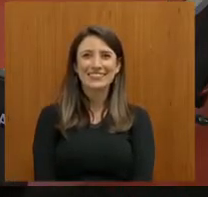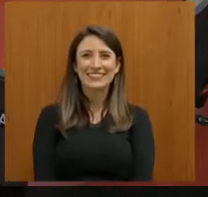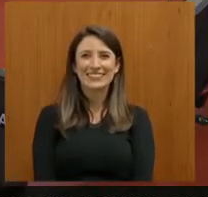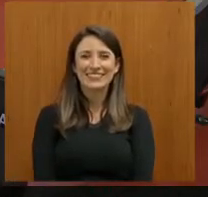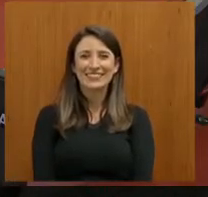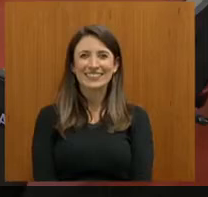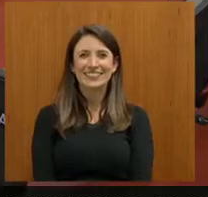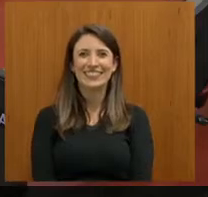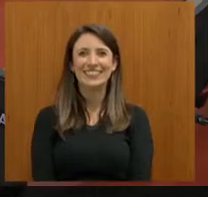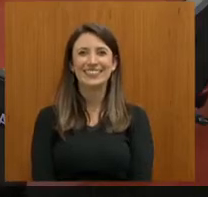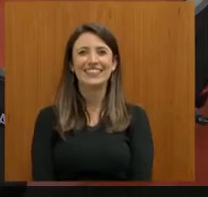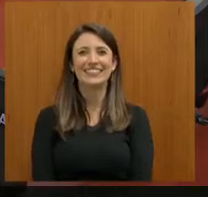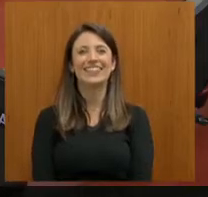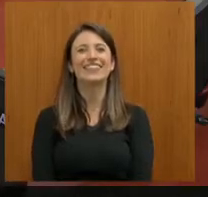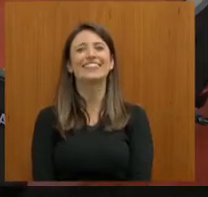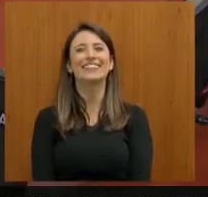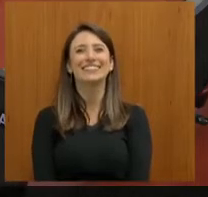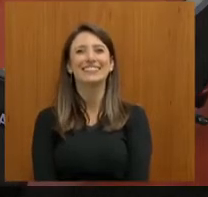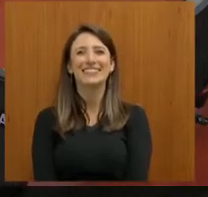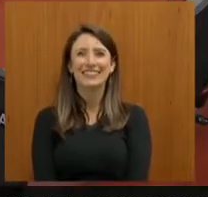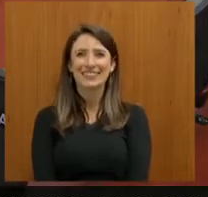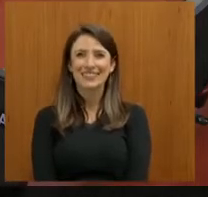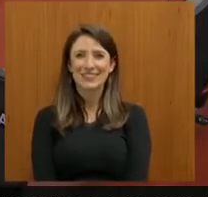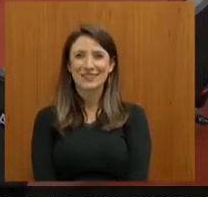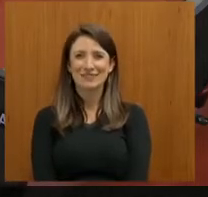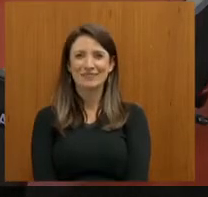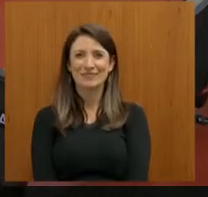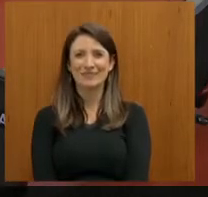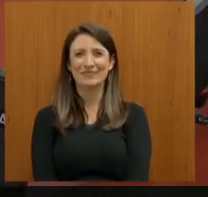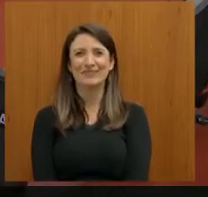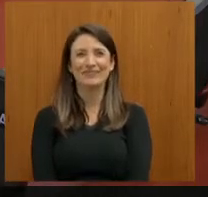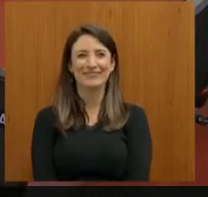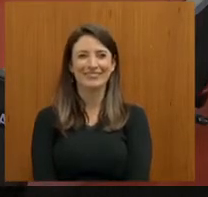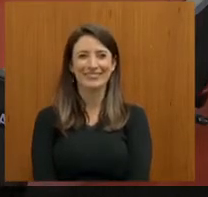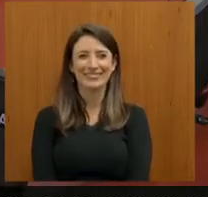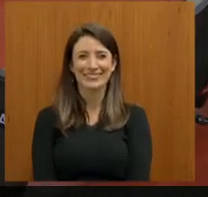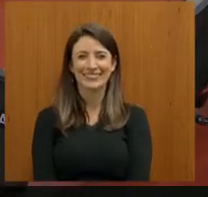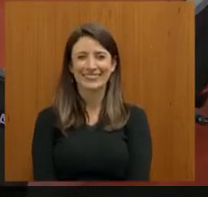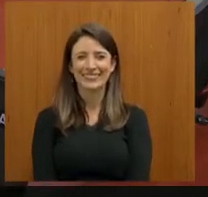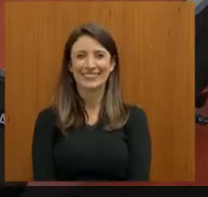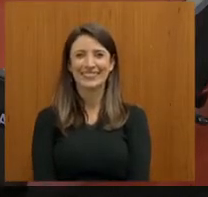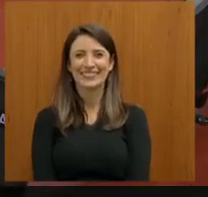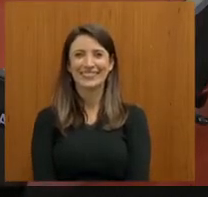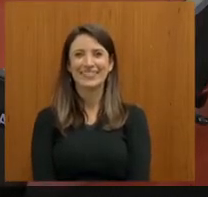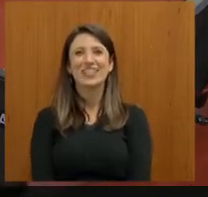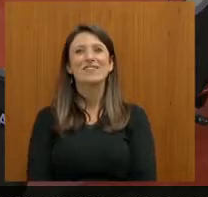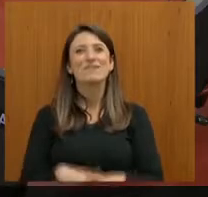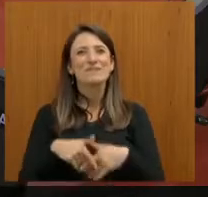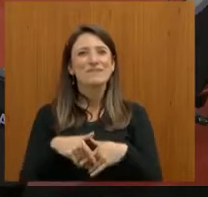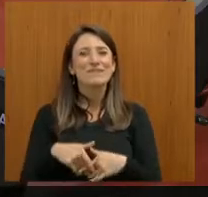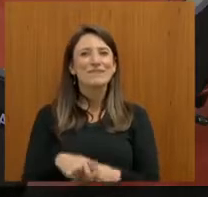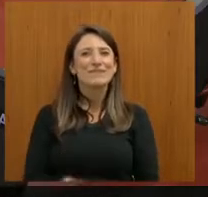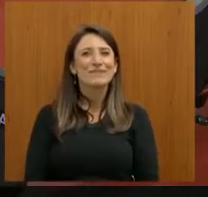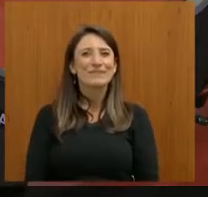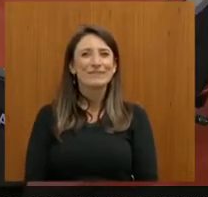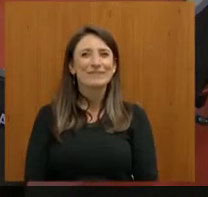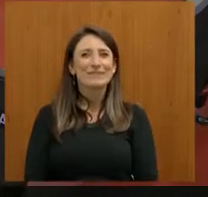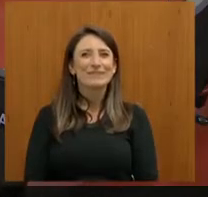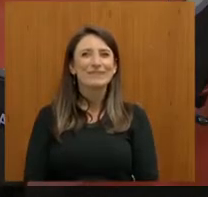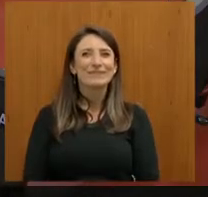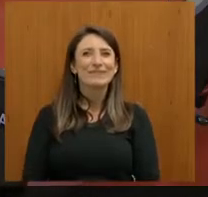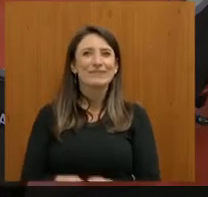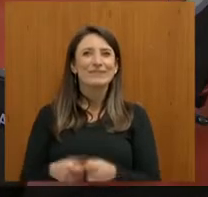tu madou Oi meu querido Fala alguma coisa só para poder até agora localizar uma honra